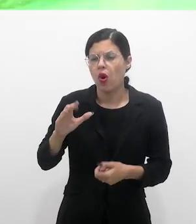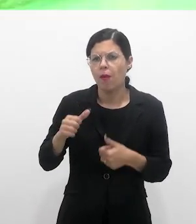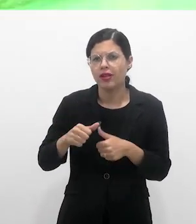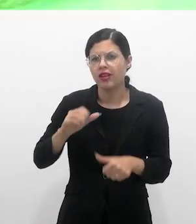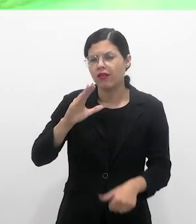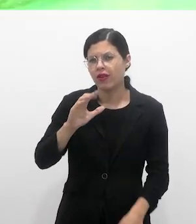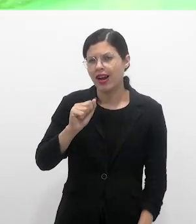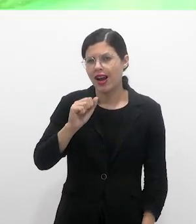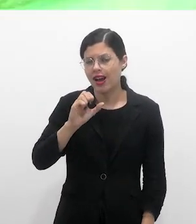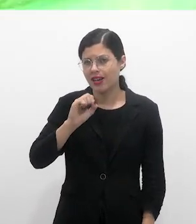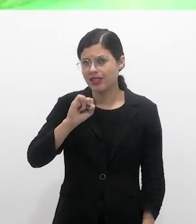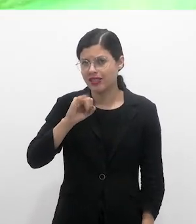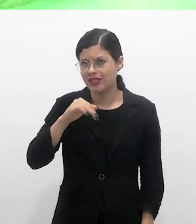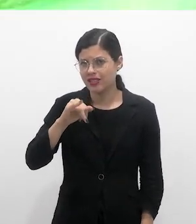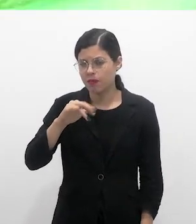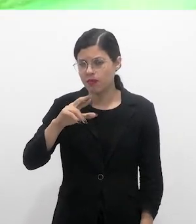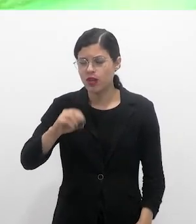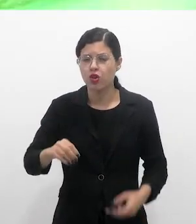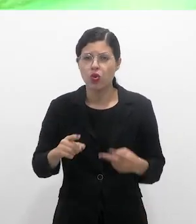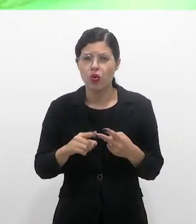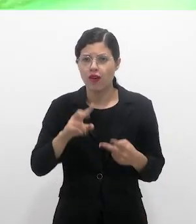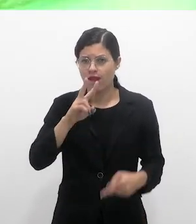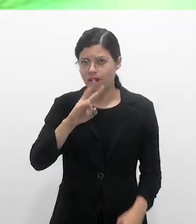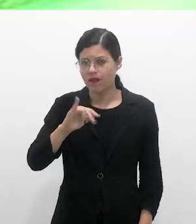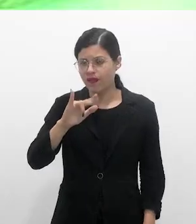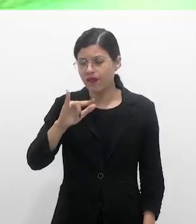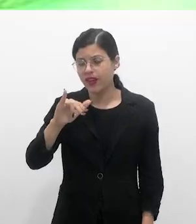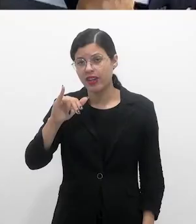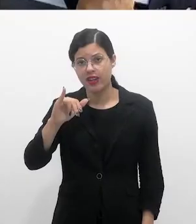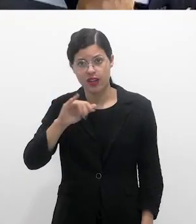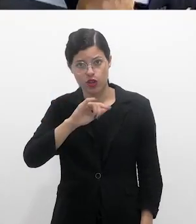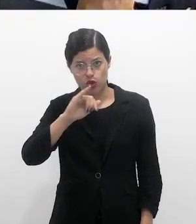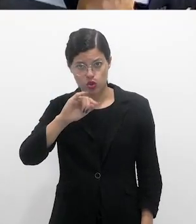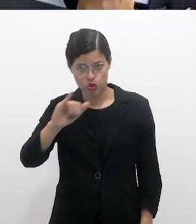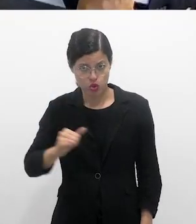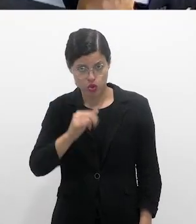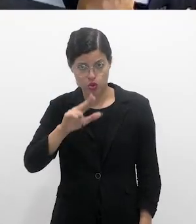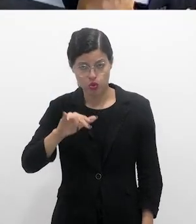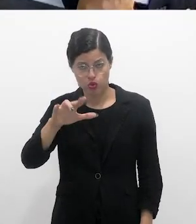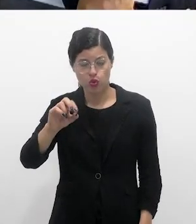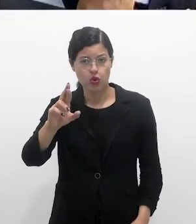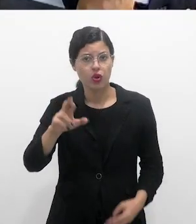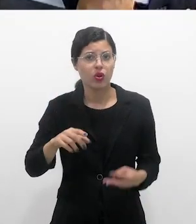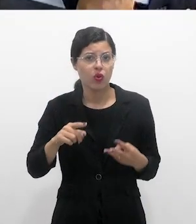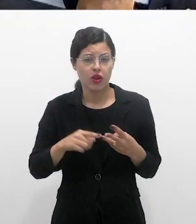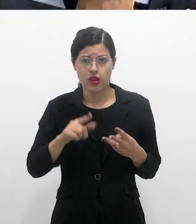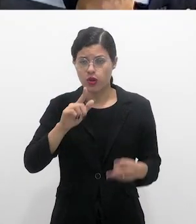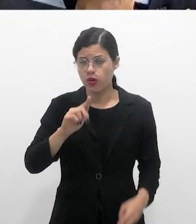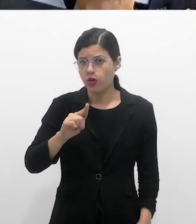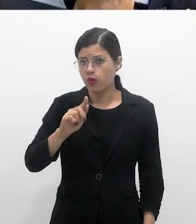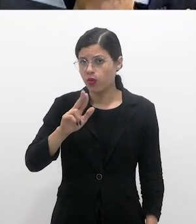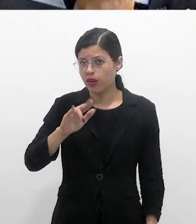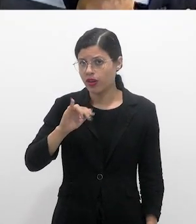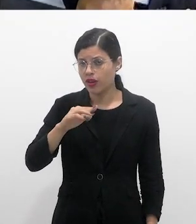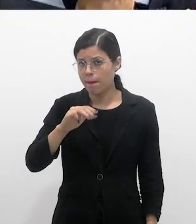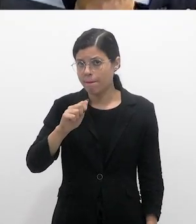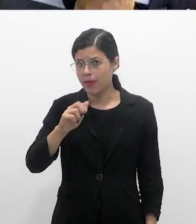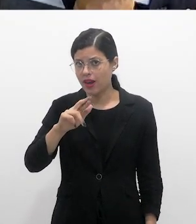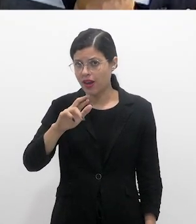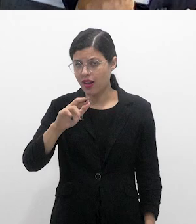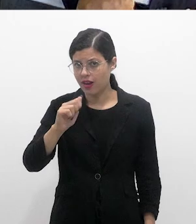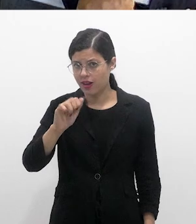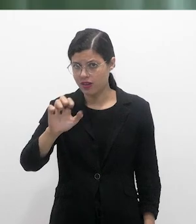Vinícius Júnior e o Bruno Guimarães. Guimarães. Mas já tirou. Depois Mas chegou. ele tirou